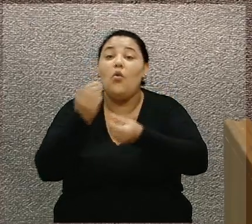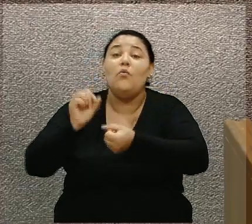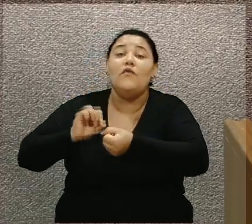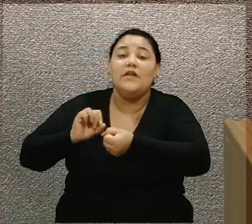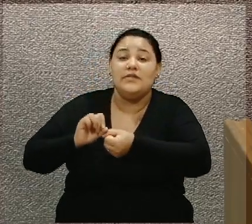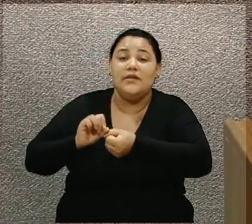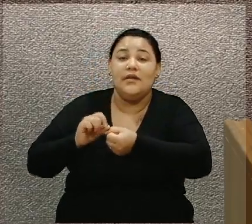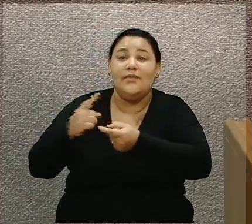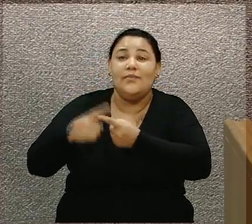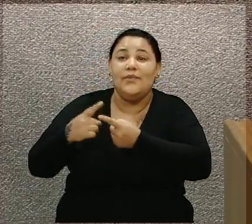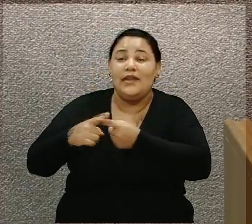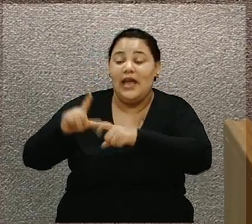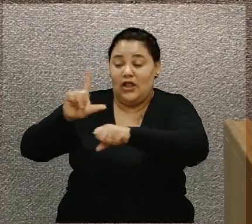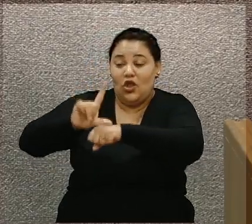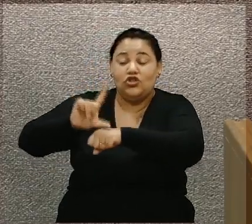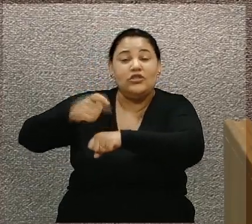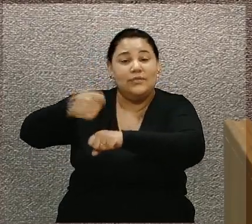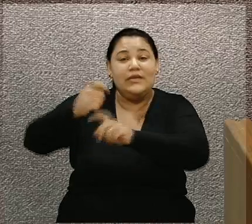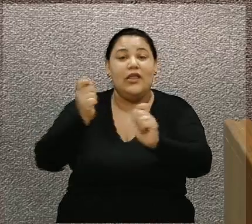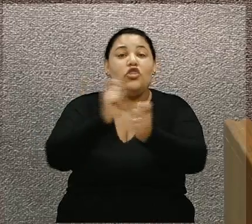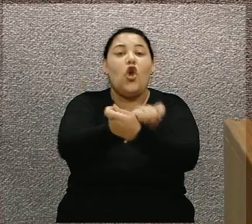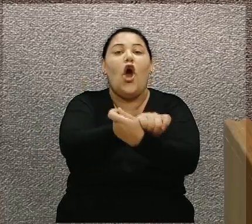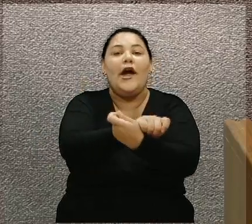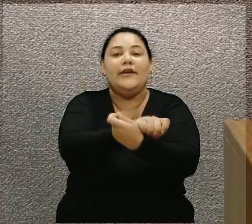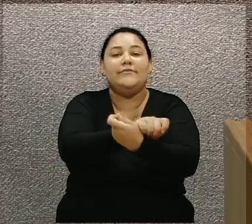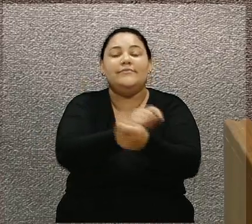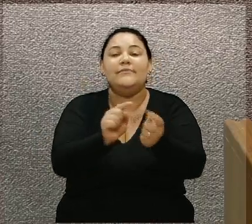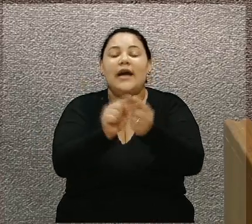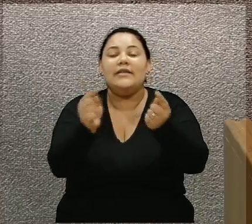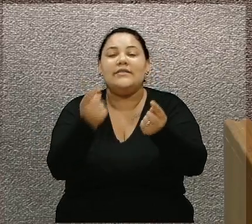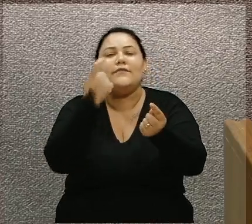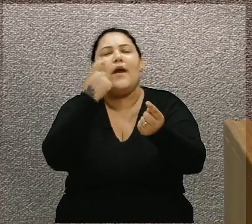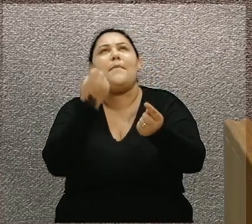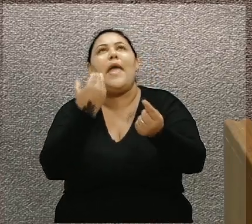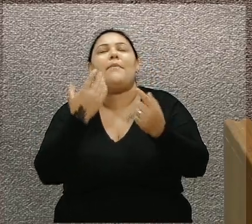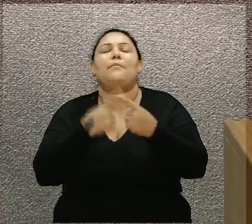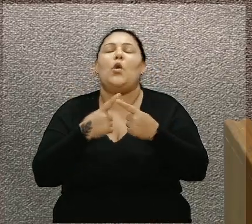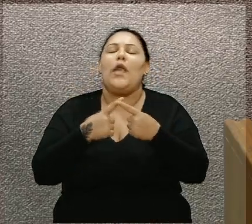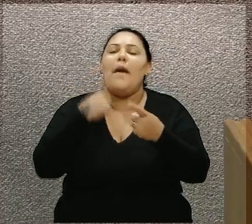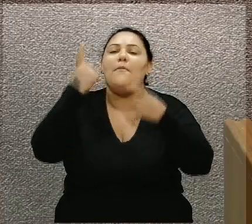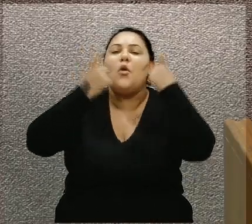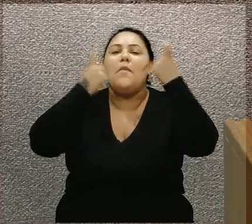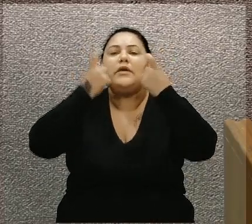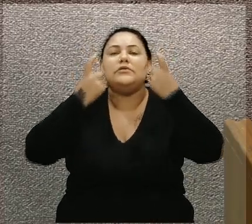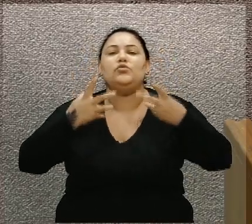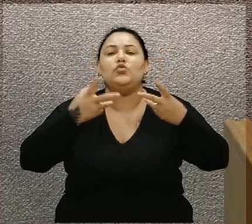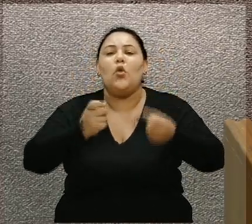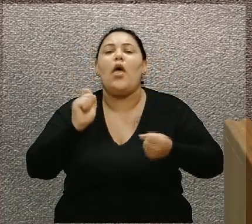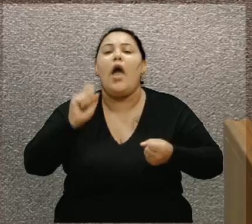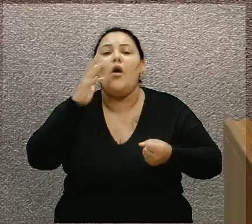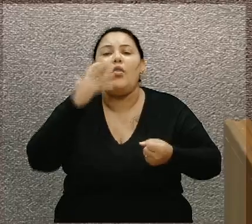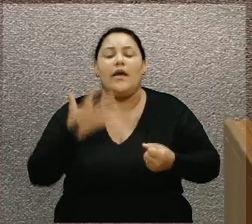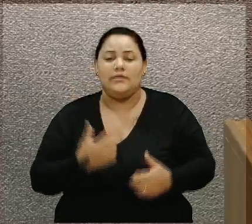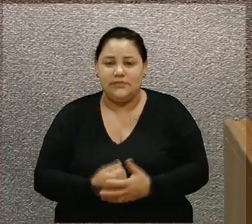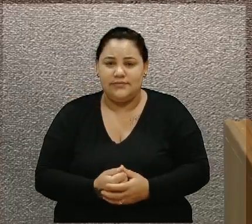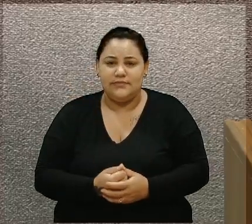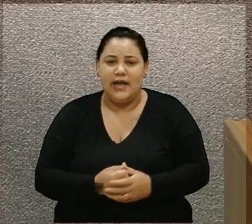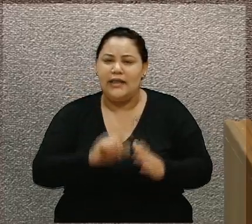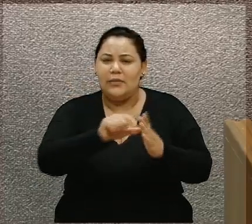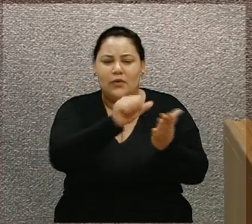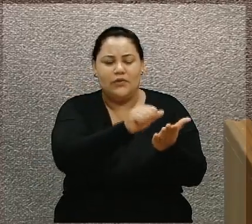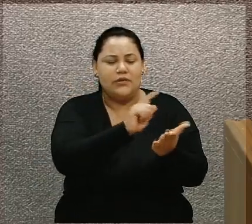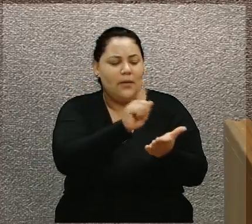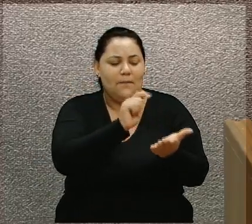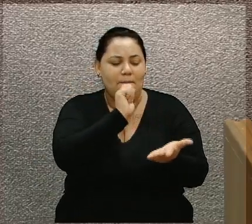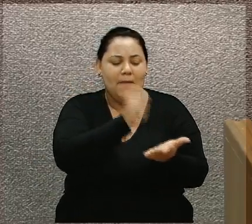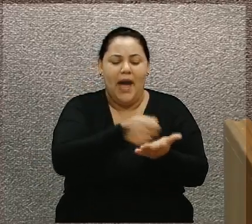eles que têm que fazer essa otimização, mas veja bem, qual que é a nossa grande preocupação nisso tudo que vai desencadeando? Daqui a pouco tu não paga, vem multa para